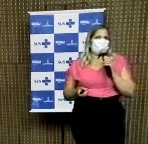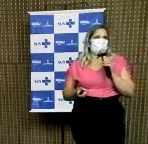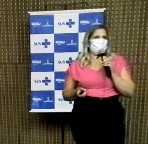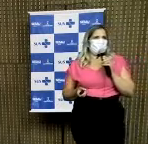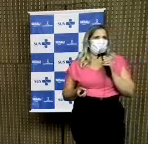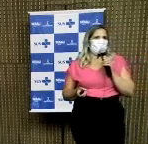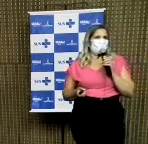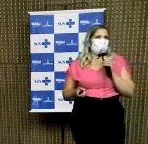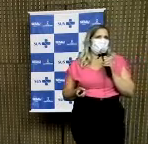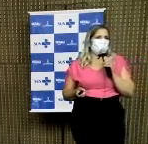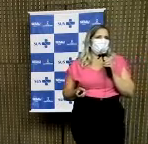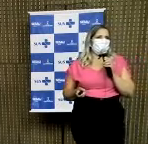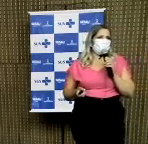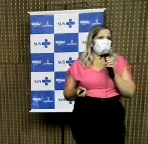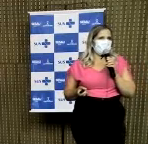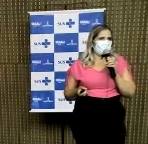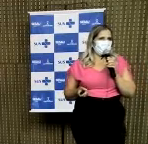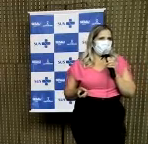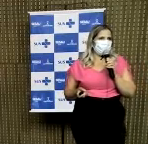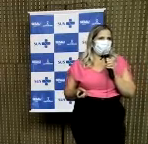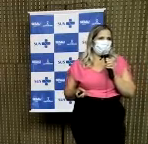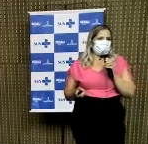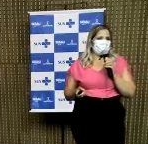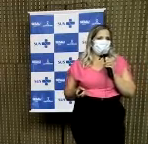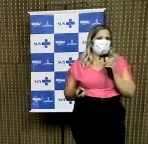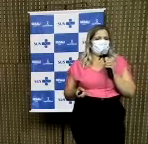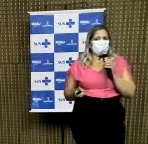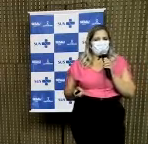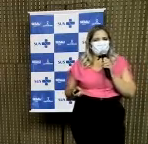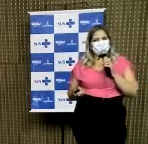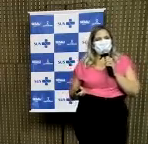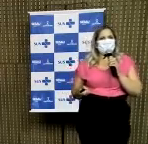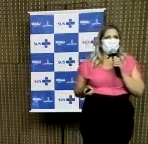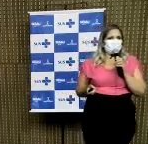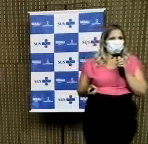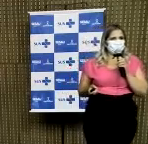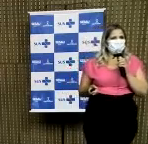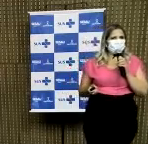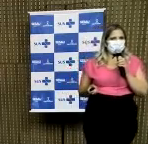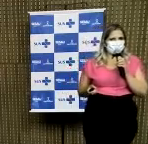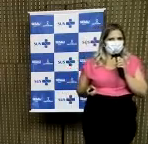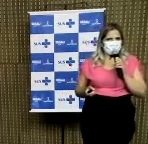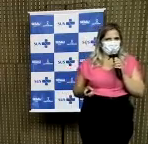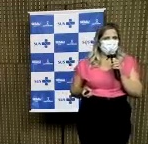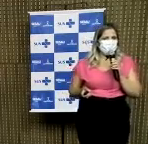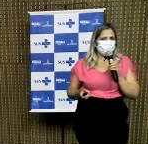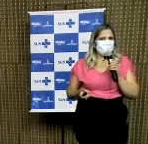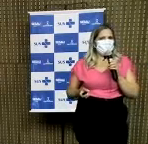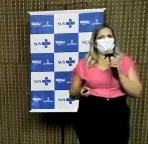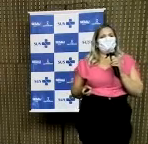A unidade, ela fica na região da Moreninha, na Avenida Jaguariúna, número